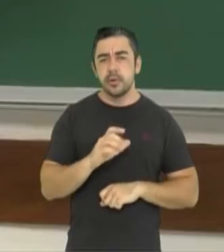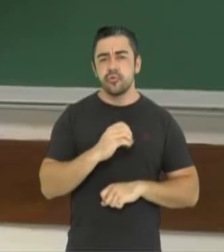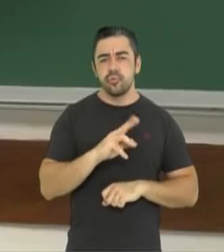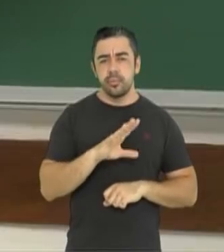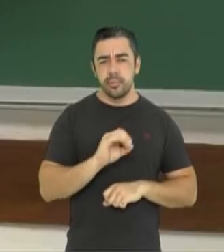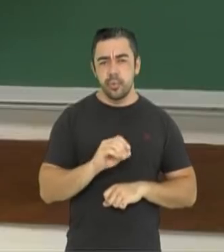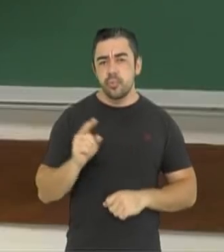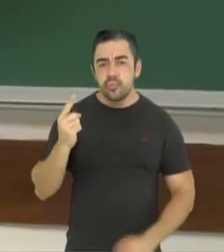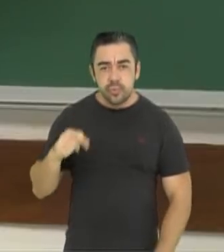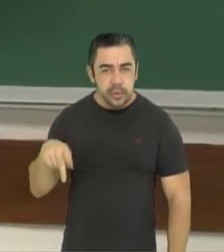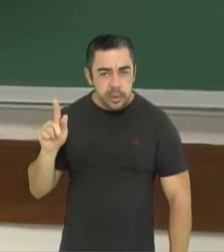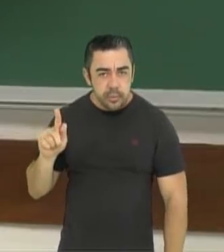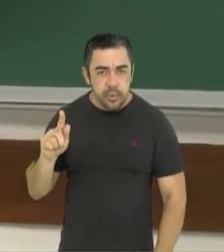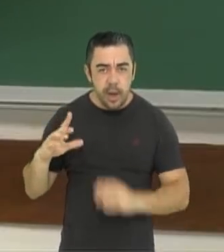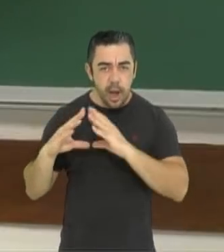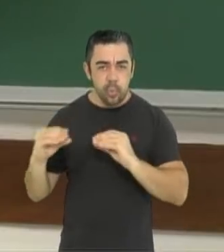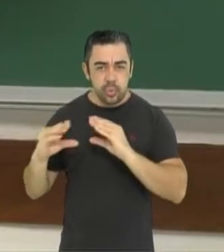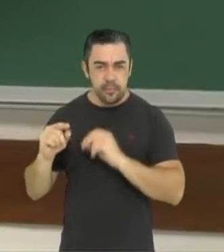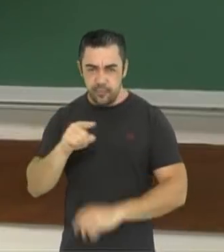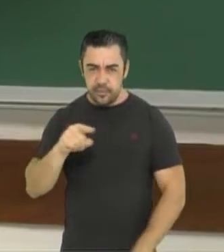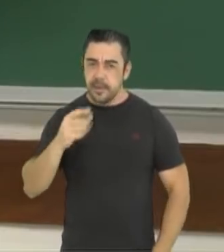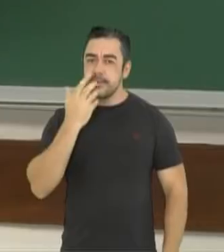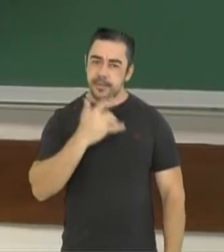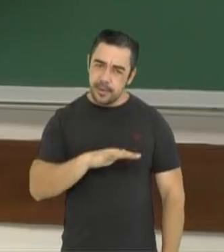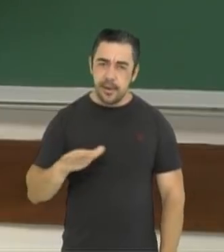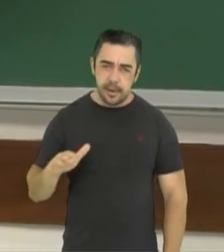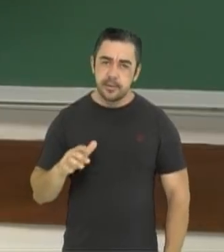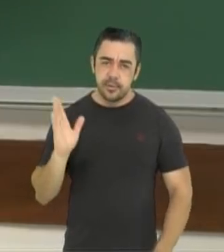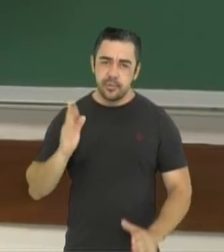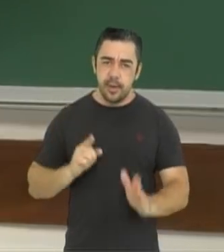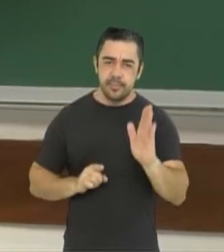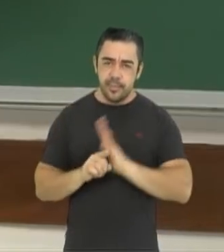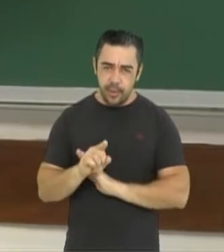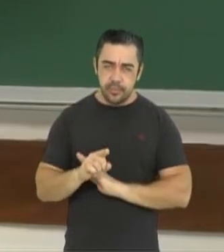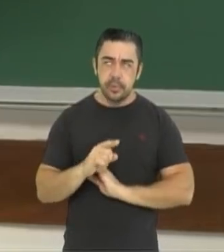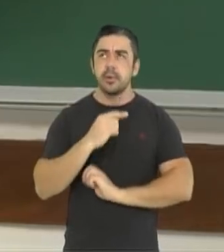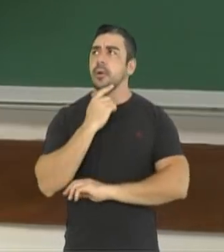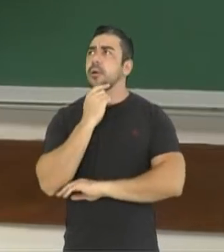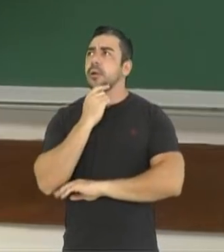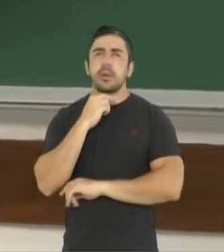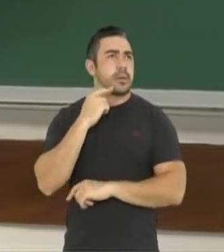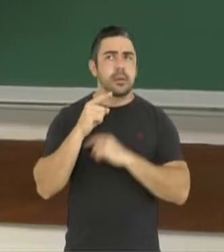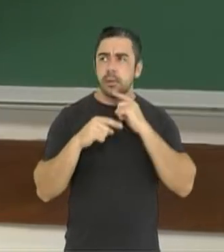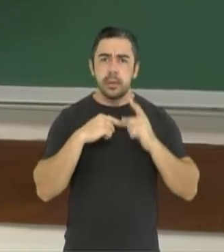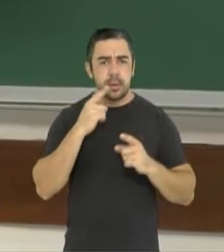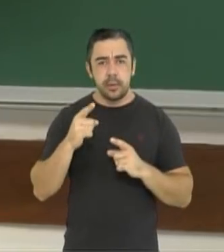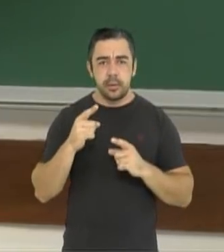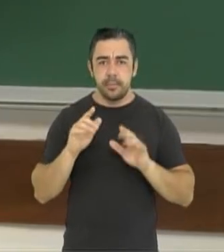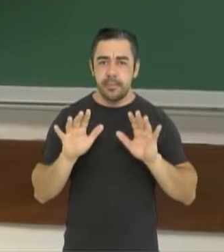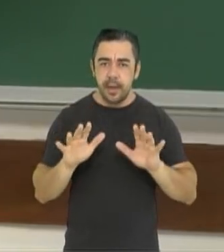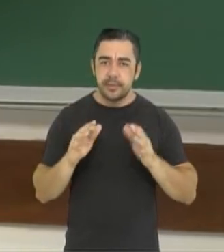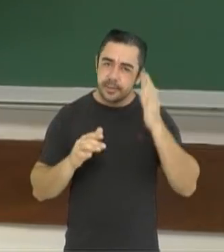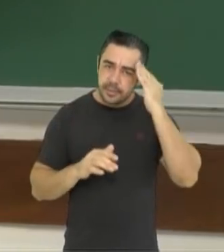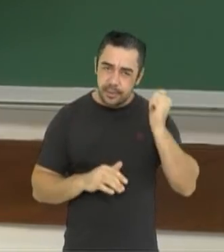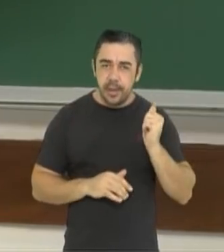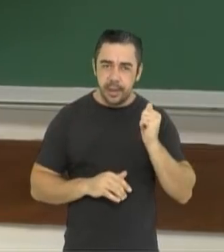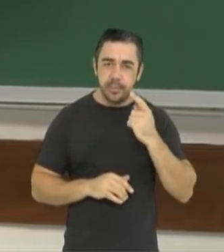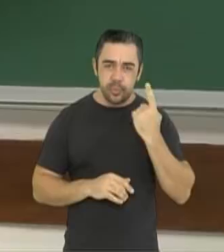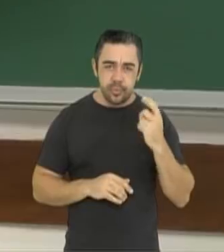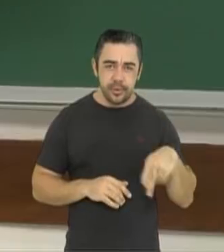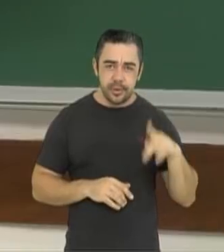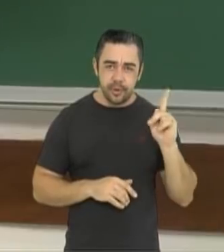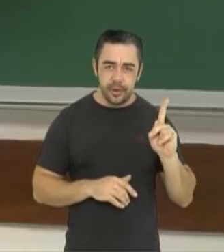algodão? Tenho certeza que quando criança você já deve ter ouvido essa pergunta e ficou na dúvida para responder. Agora você sabe exatamente qual